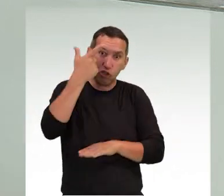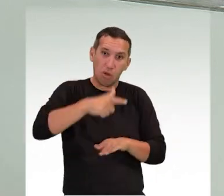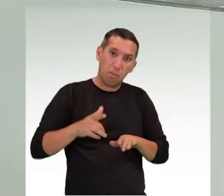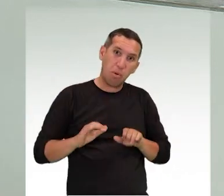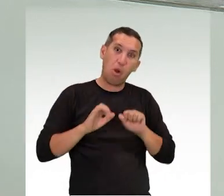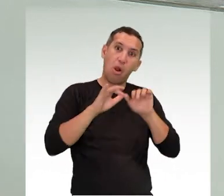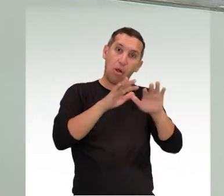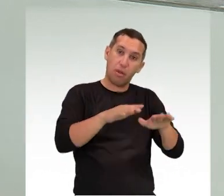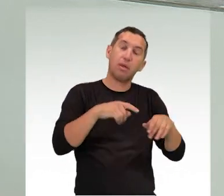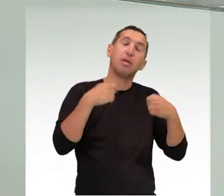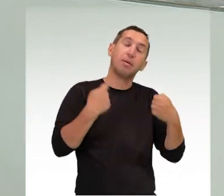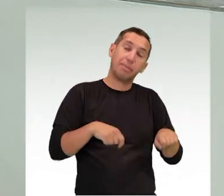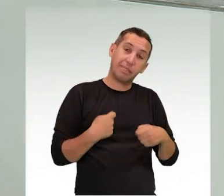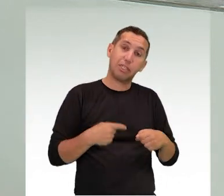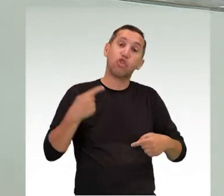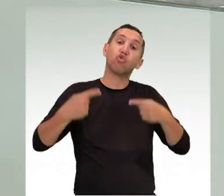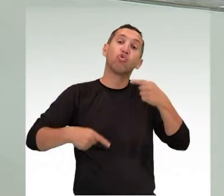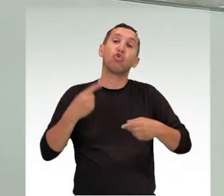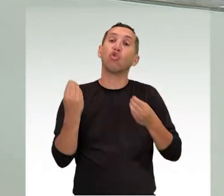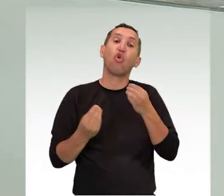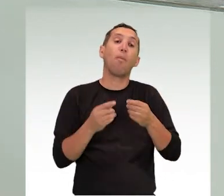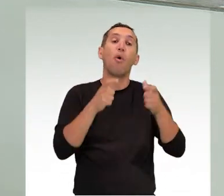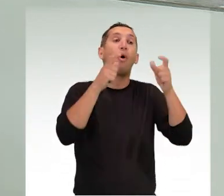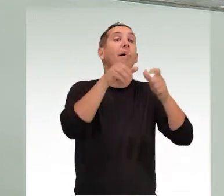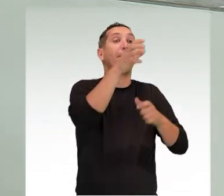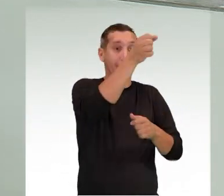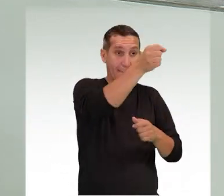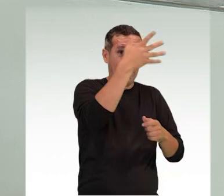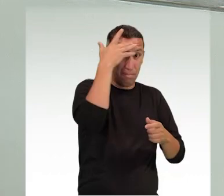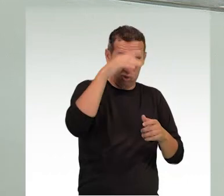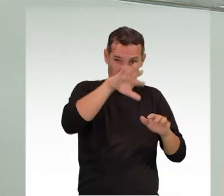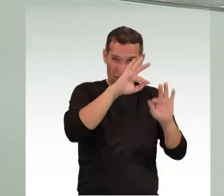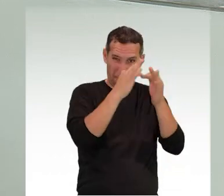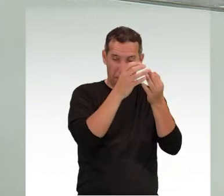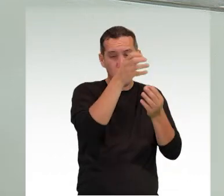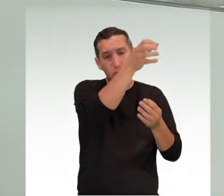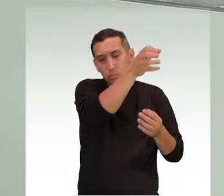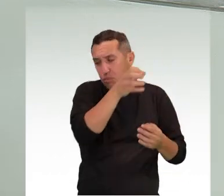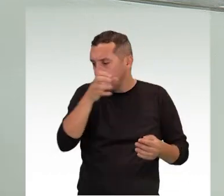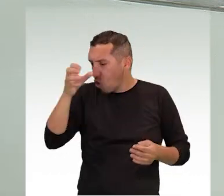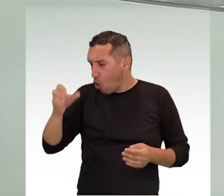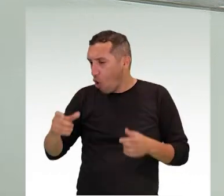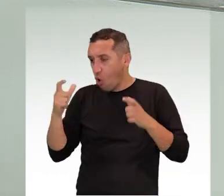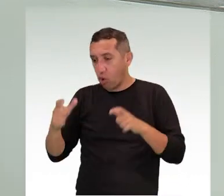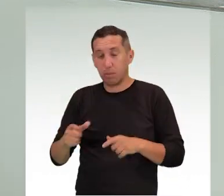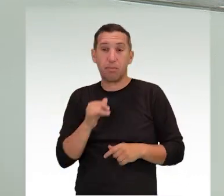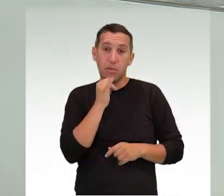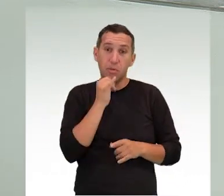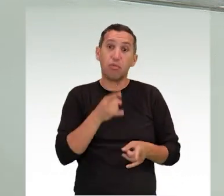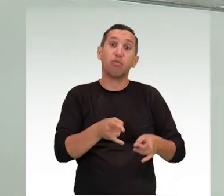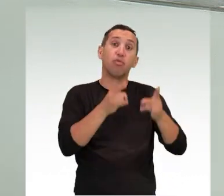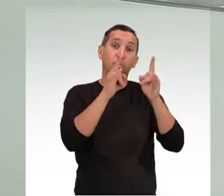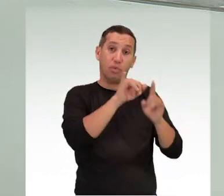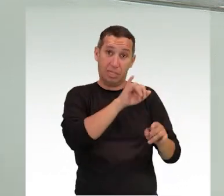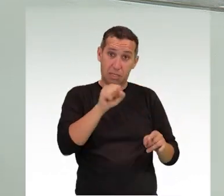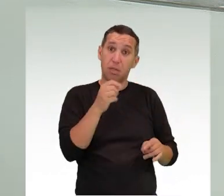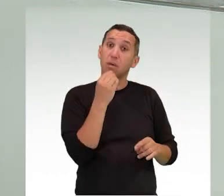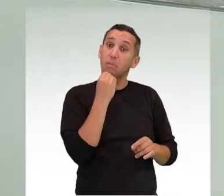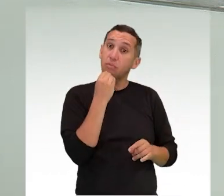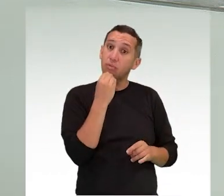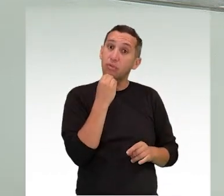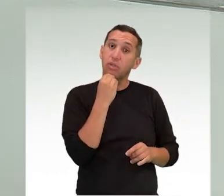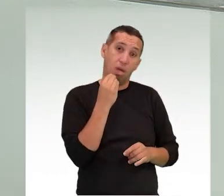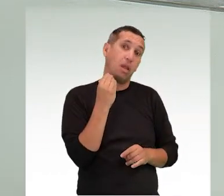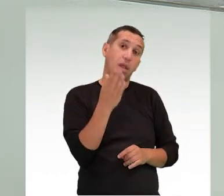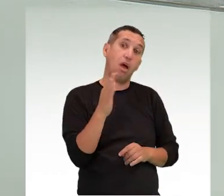discutir o reassentamento das famílias e a própria destinação desse imóvel, o imóvel do INSS, que poderia inclusive ser destinado no